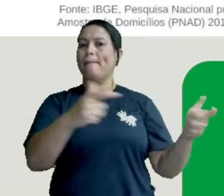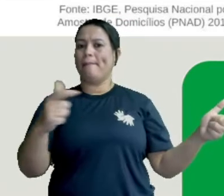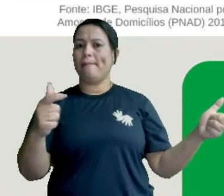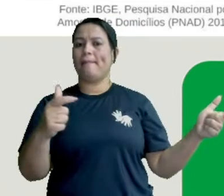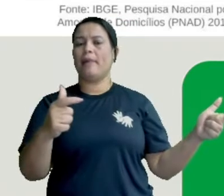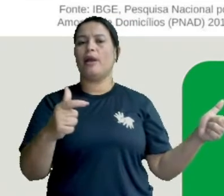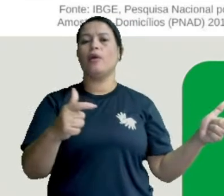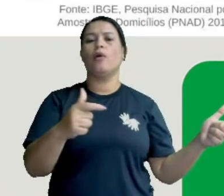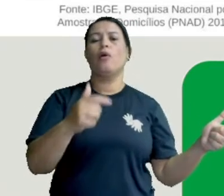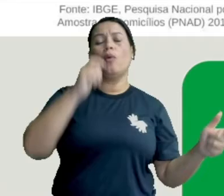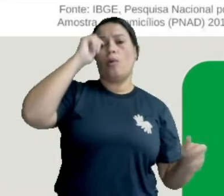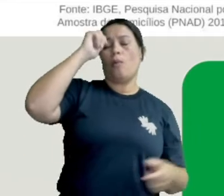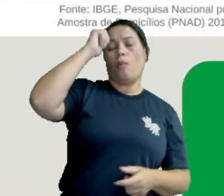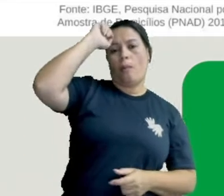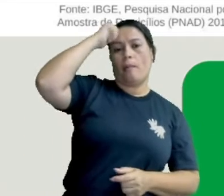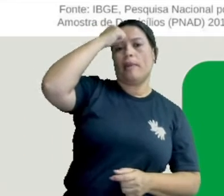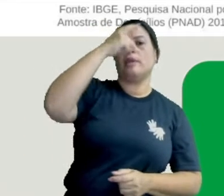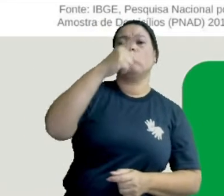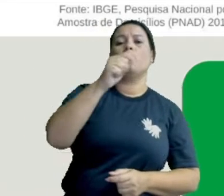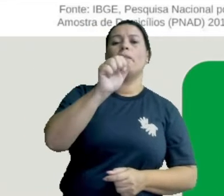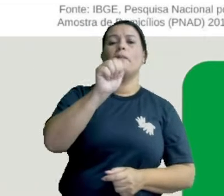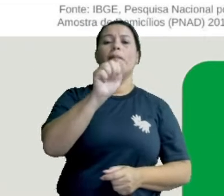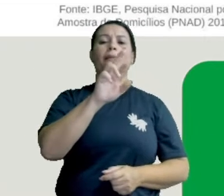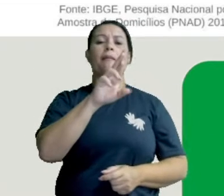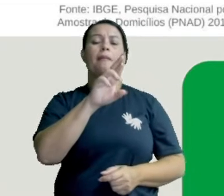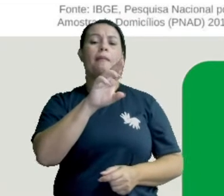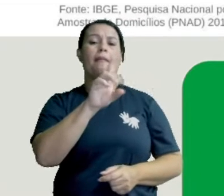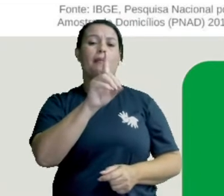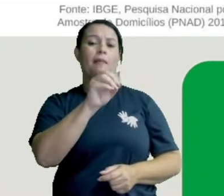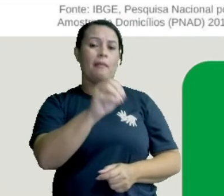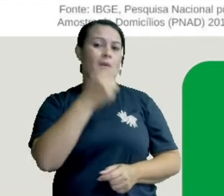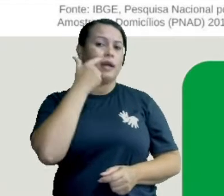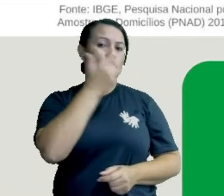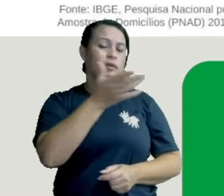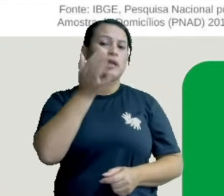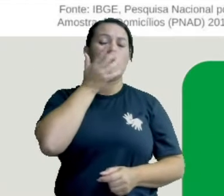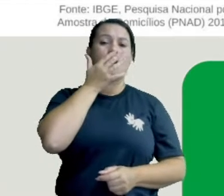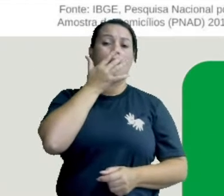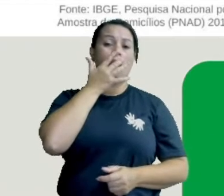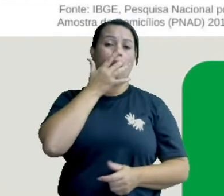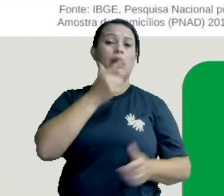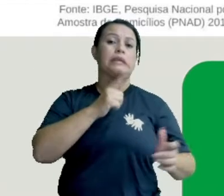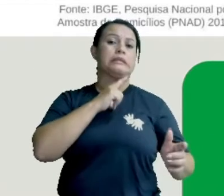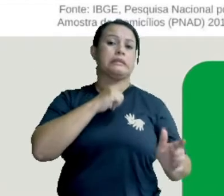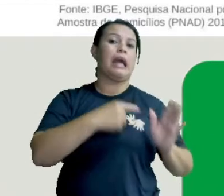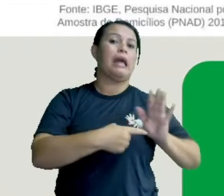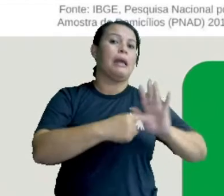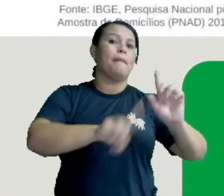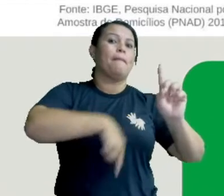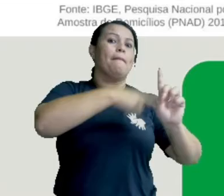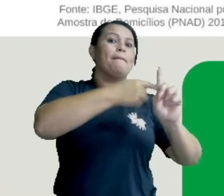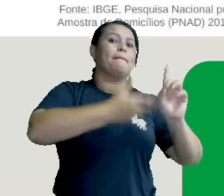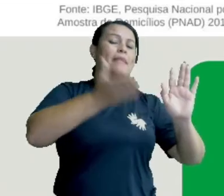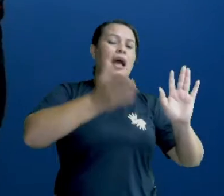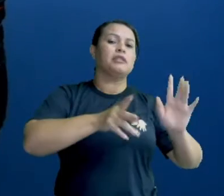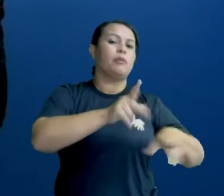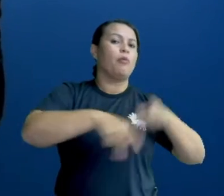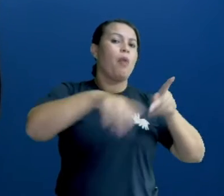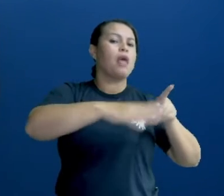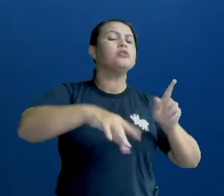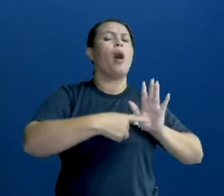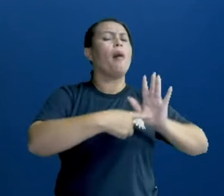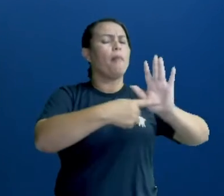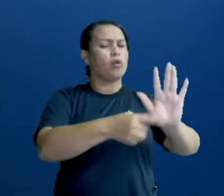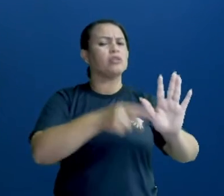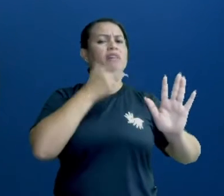né? O pardo com 46,8% seria, né, a cor predominante em nossa população, que já mostra um pouco do que eu